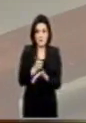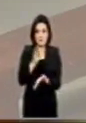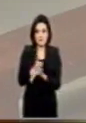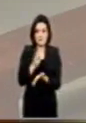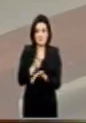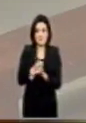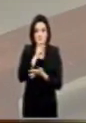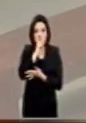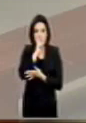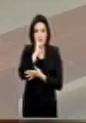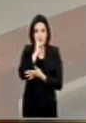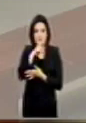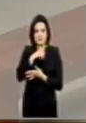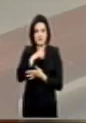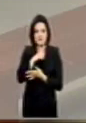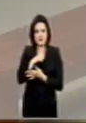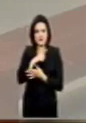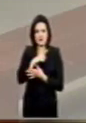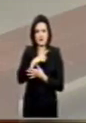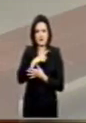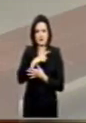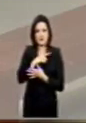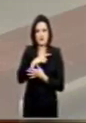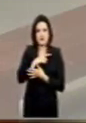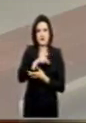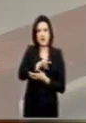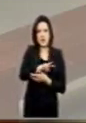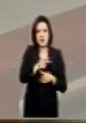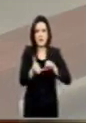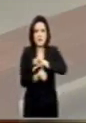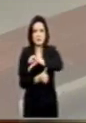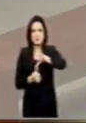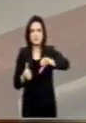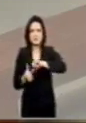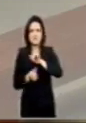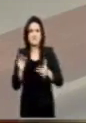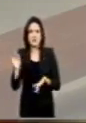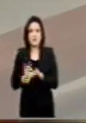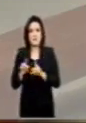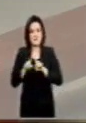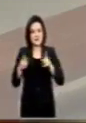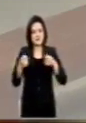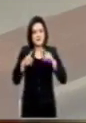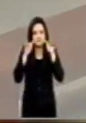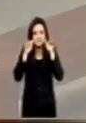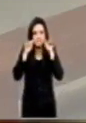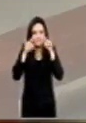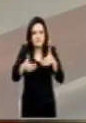concreto, não podemos perder de vista o caso concreto em si.